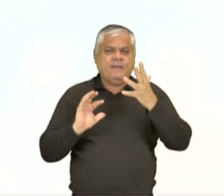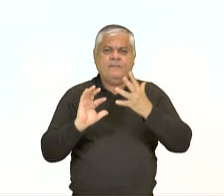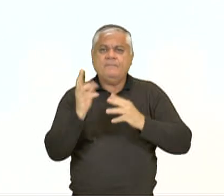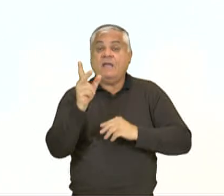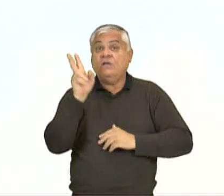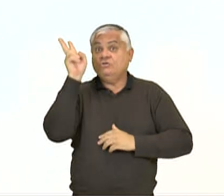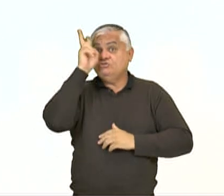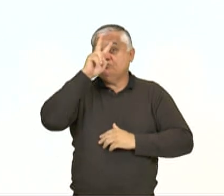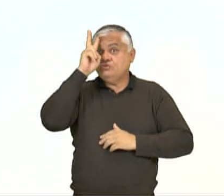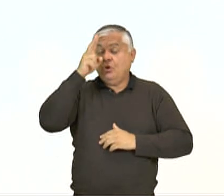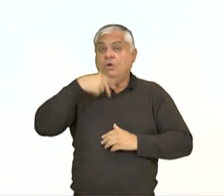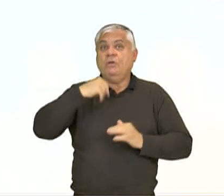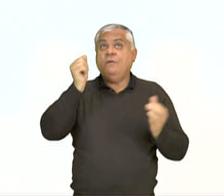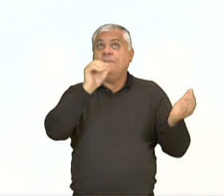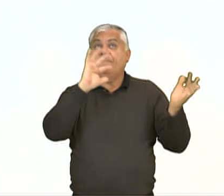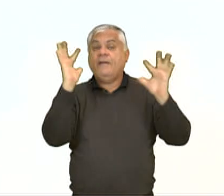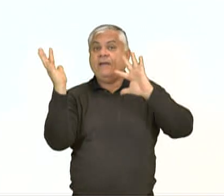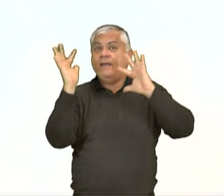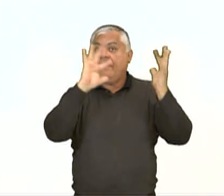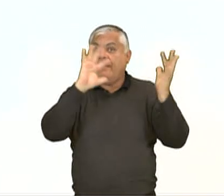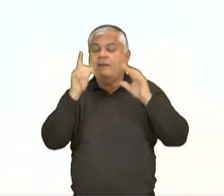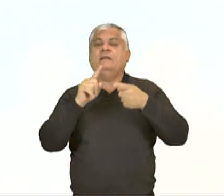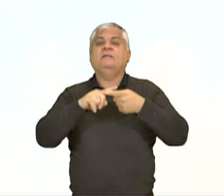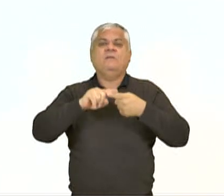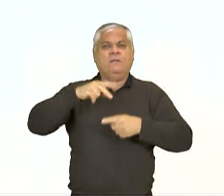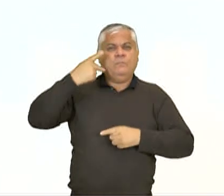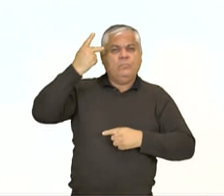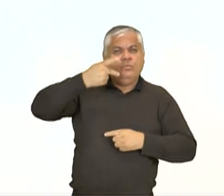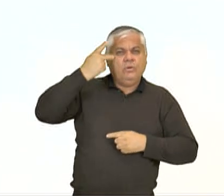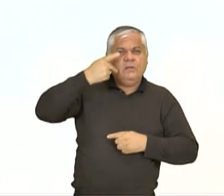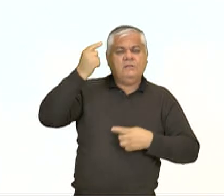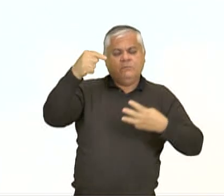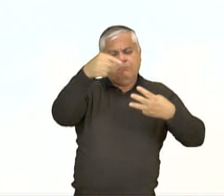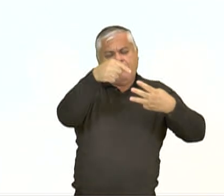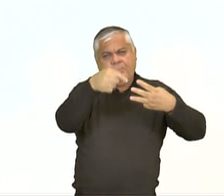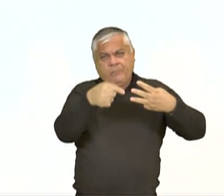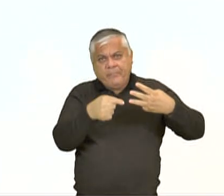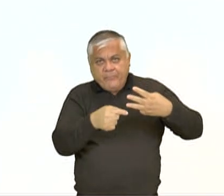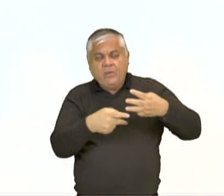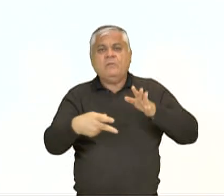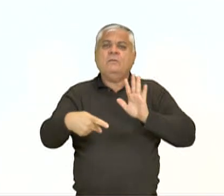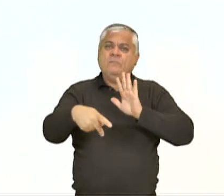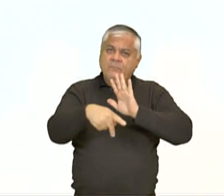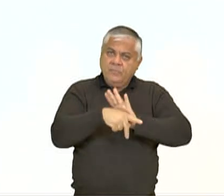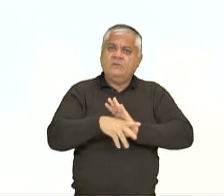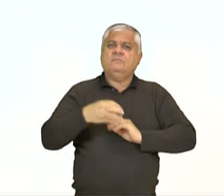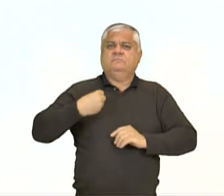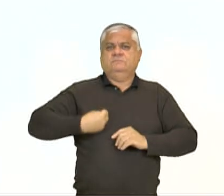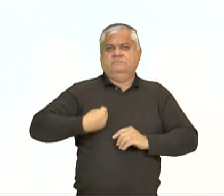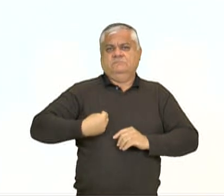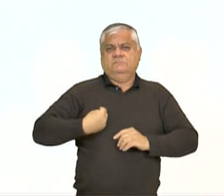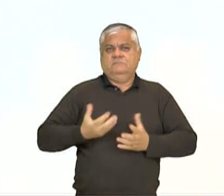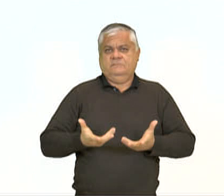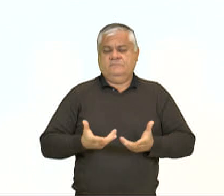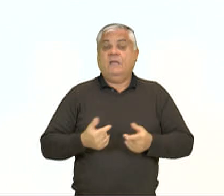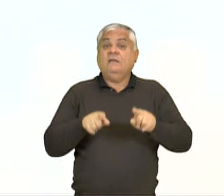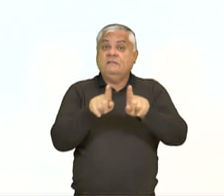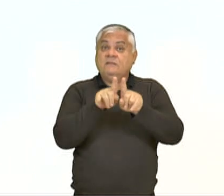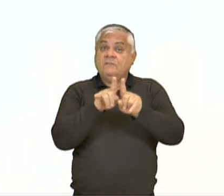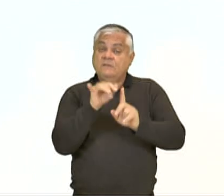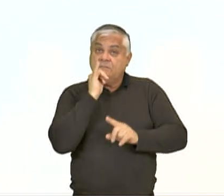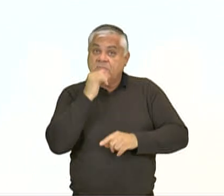históricos, climáticos, políticos, né? Isso tudo faz parte do nosso cotidiano e,